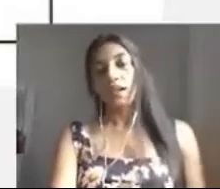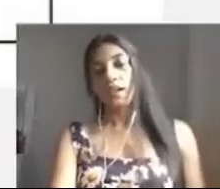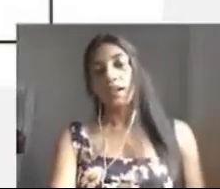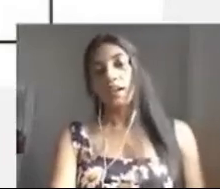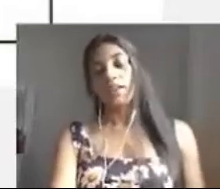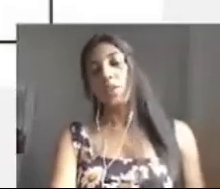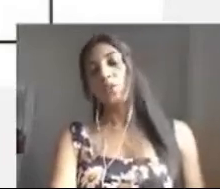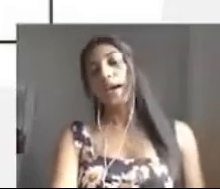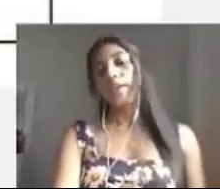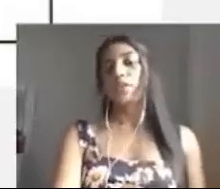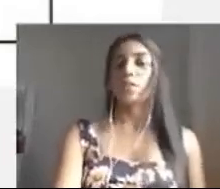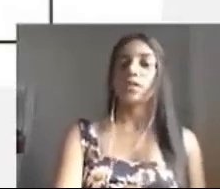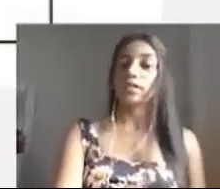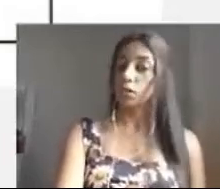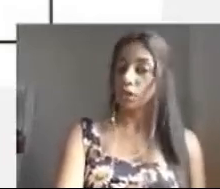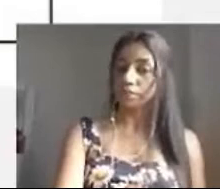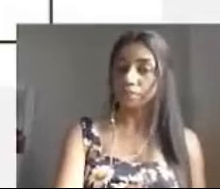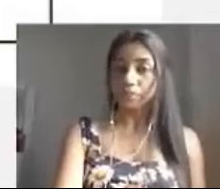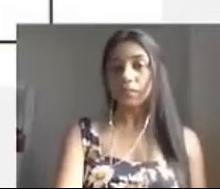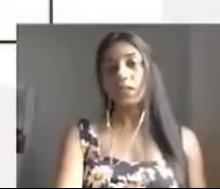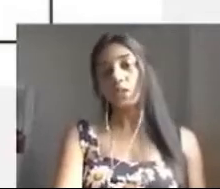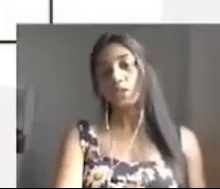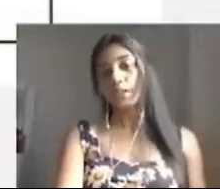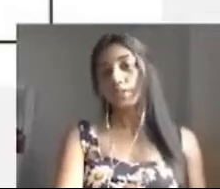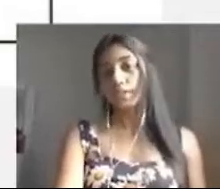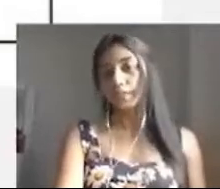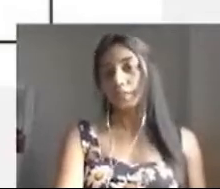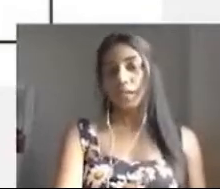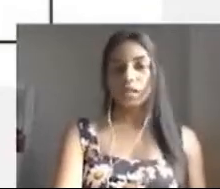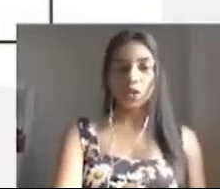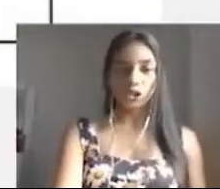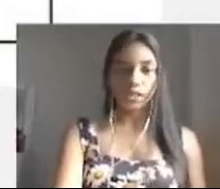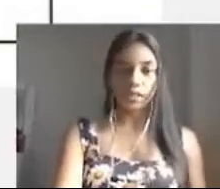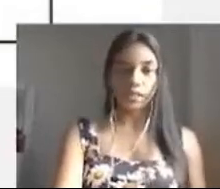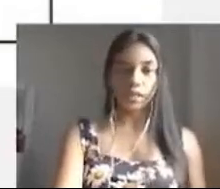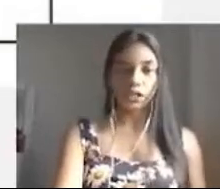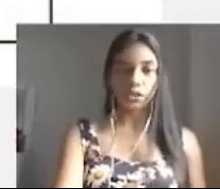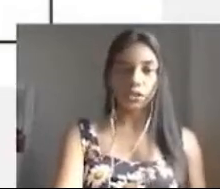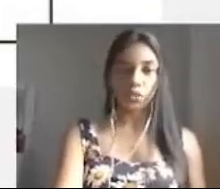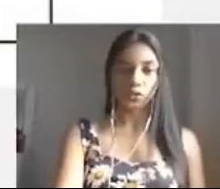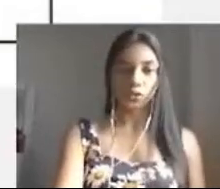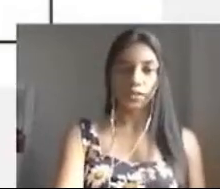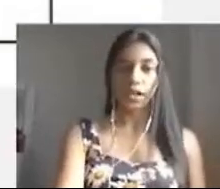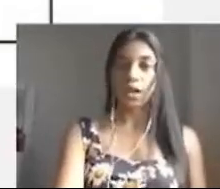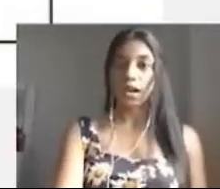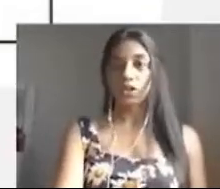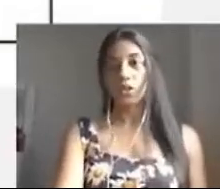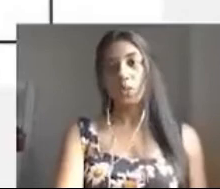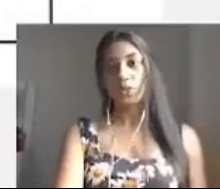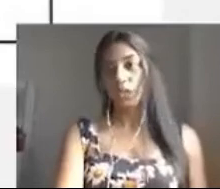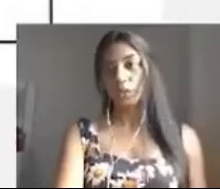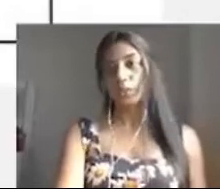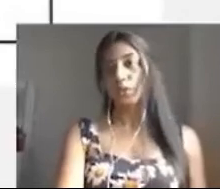e não mudar, né, nossa resposta transitória, e com isso seguir referência. Então, ó, a gente tem aqui as características, ó, 41,9 de sobressinal, aqui a